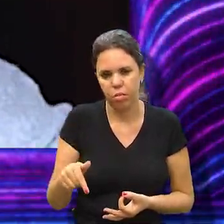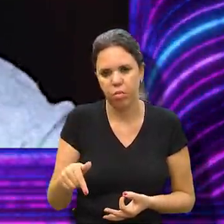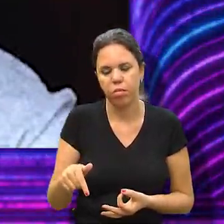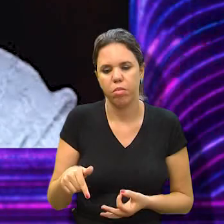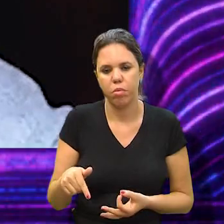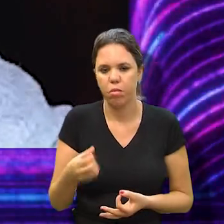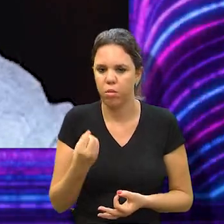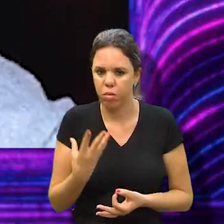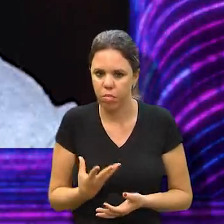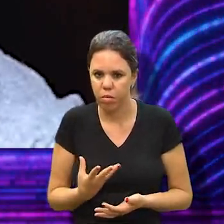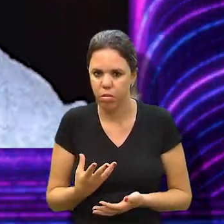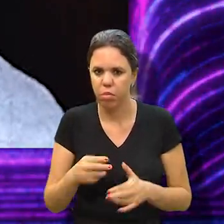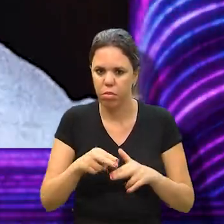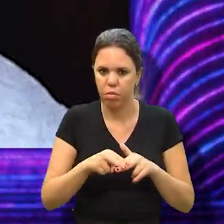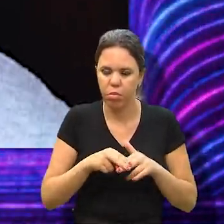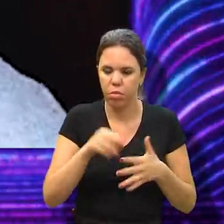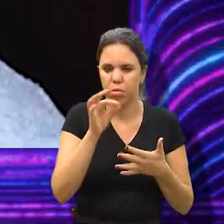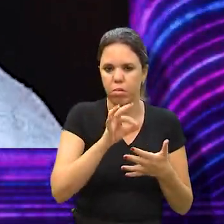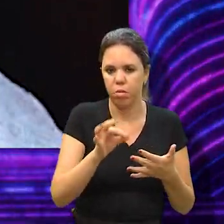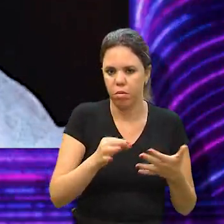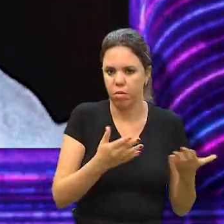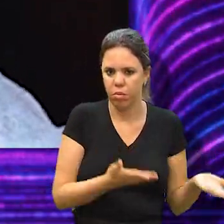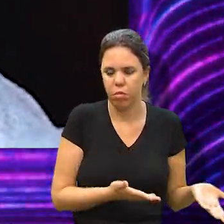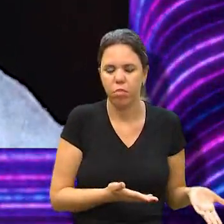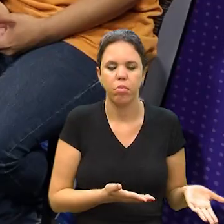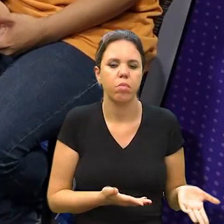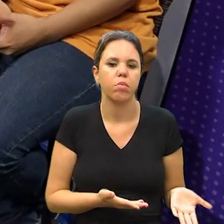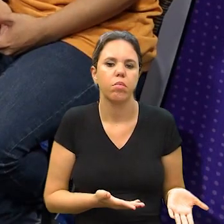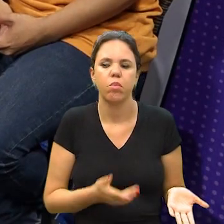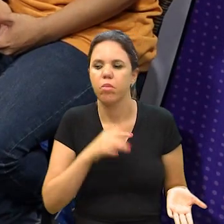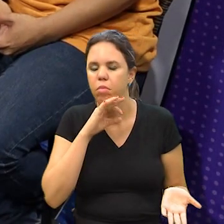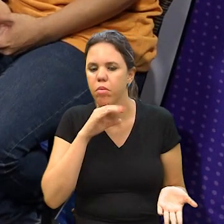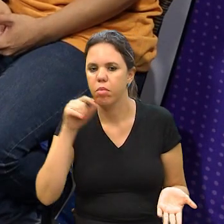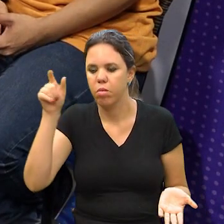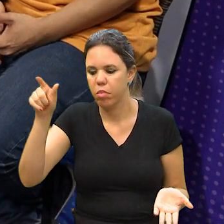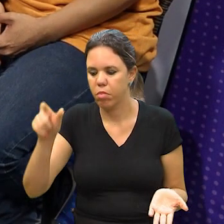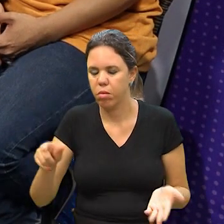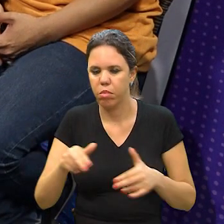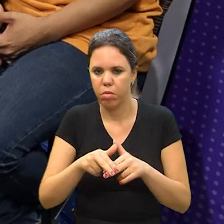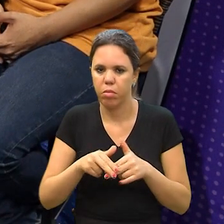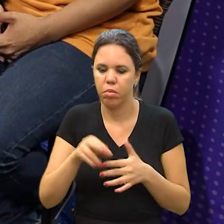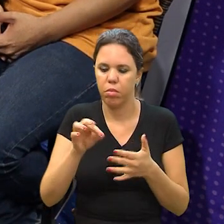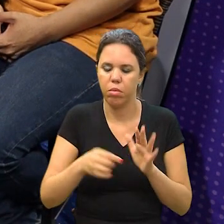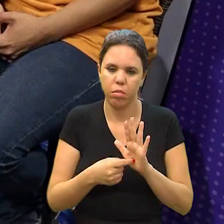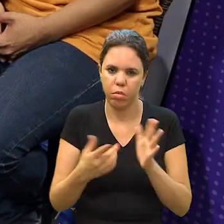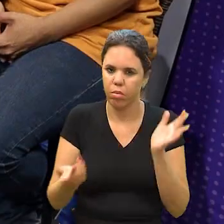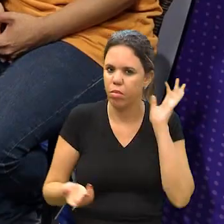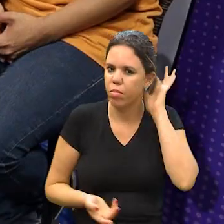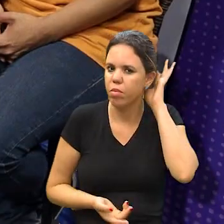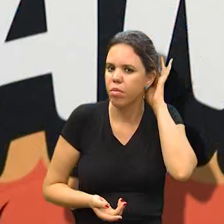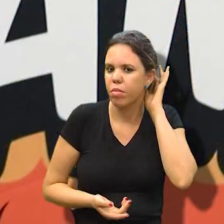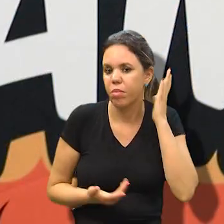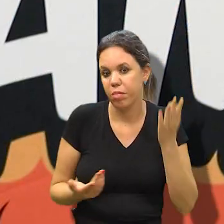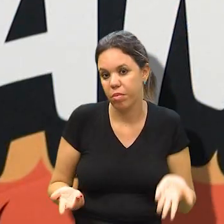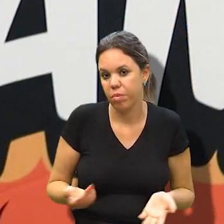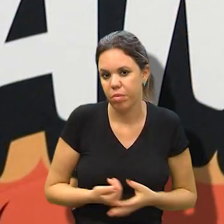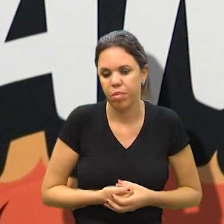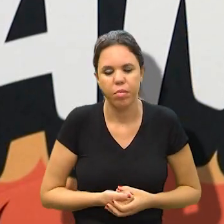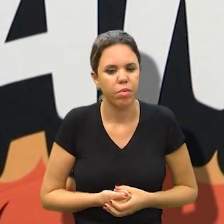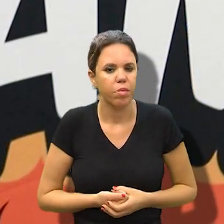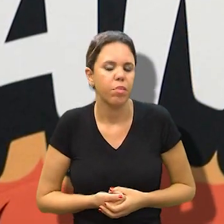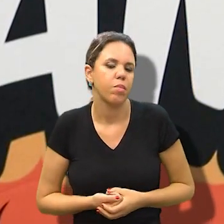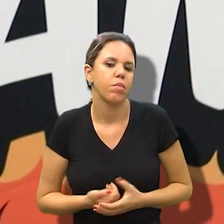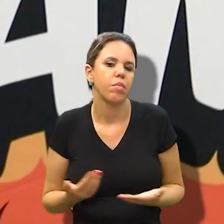essa cena tá boa por causa disso, disso, disso, disso. Essa cena tá horrível por causa disso, disso, disso.